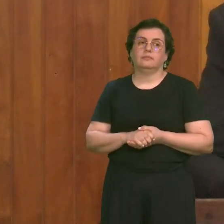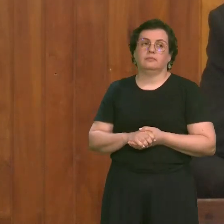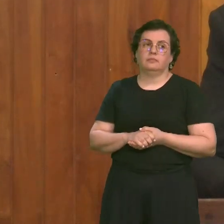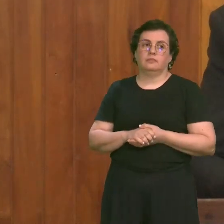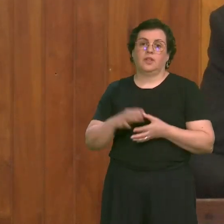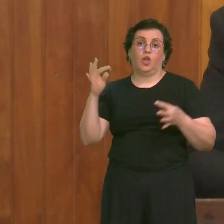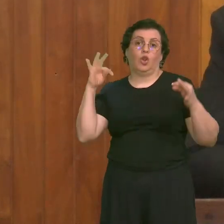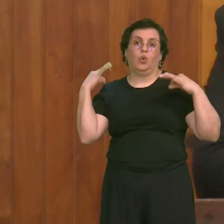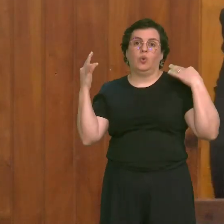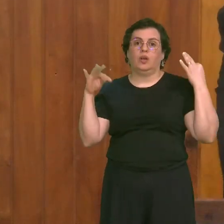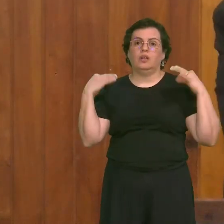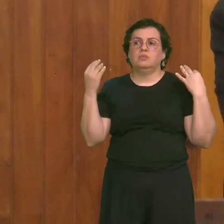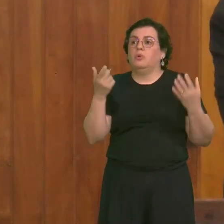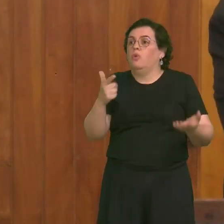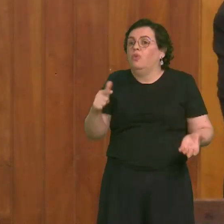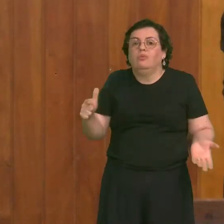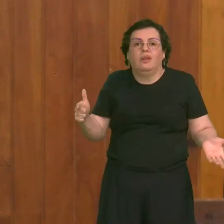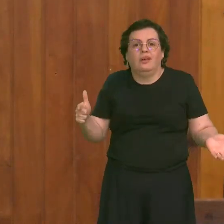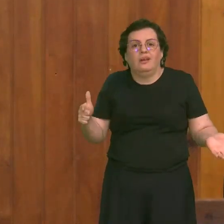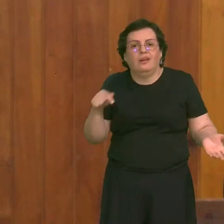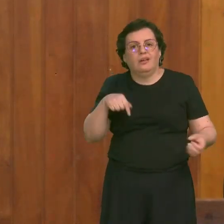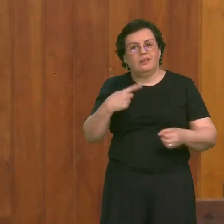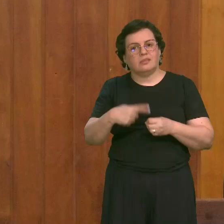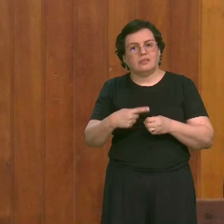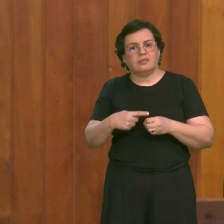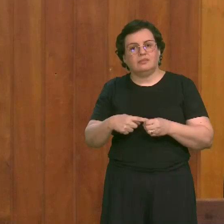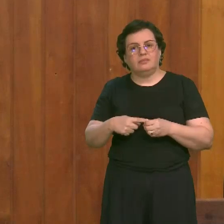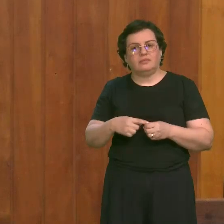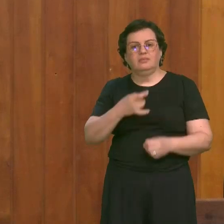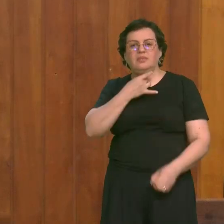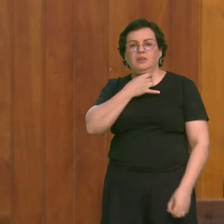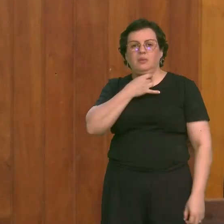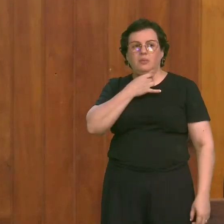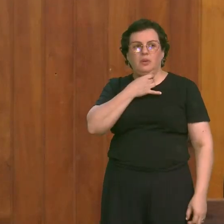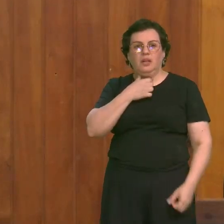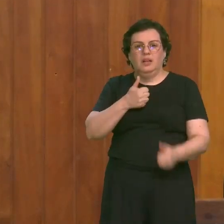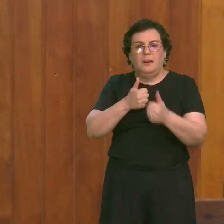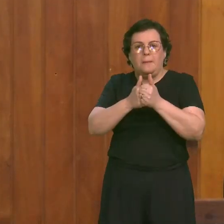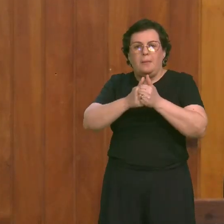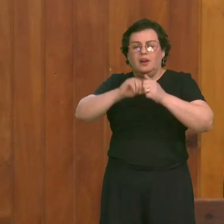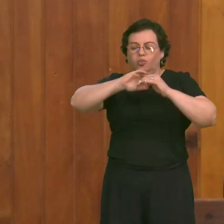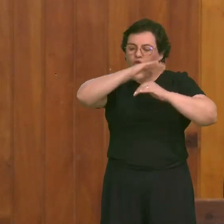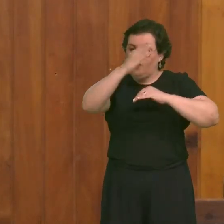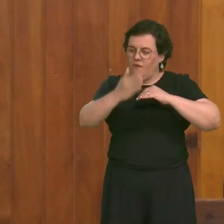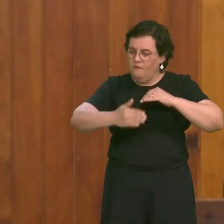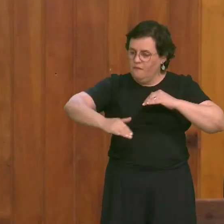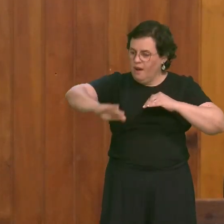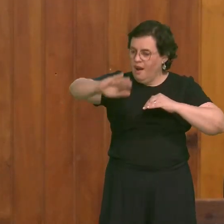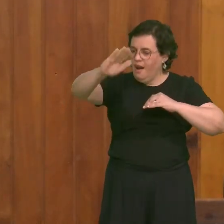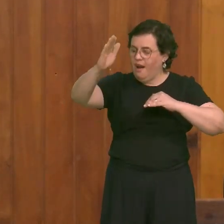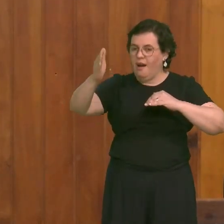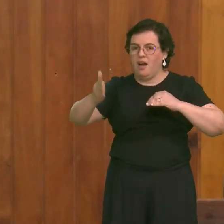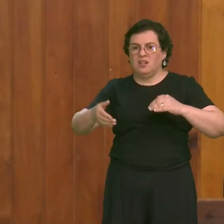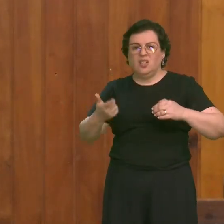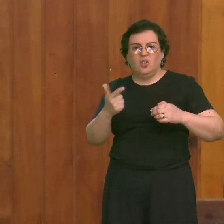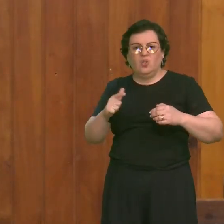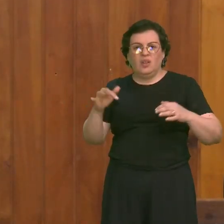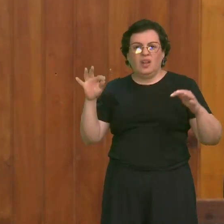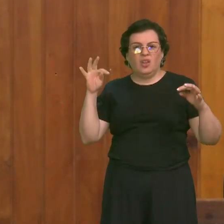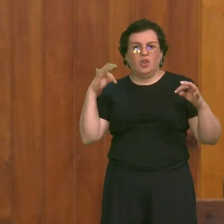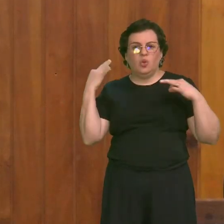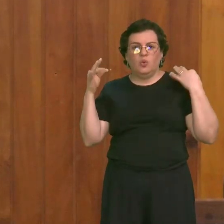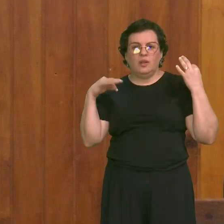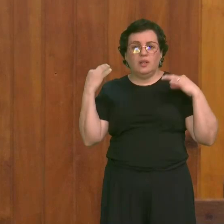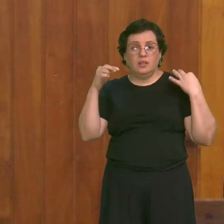turismo na cidade Marília cercada de Vales aqui não tem turismo